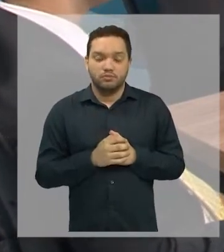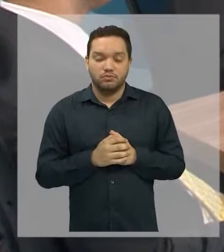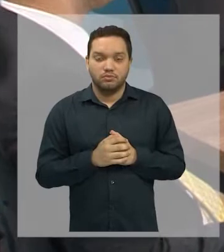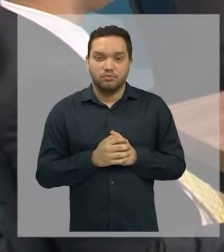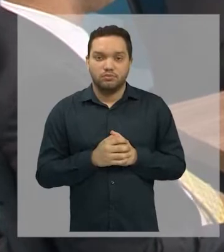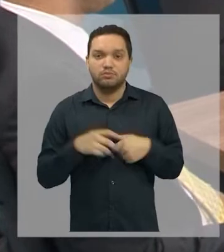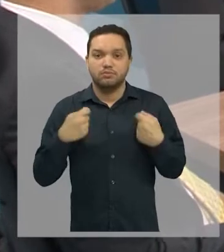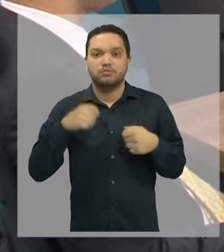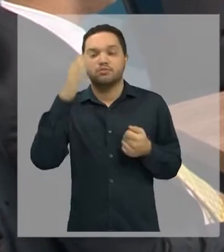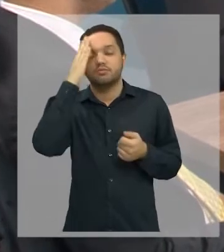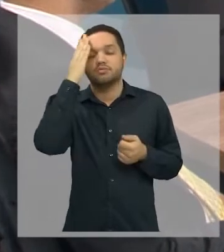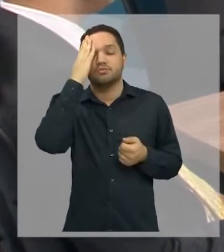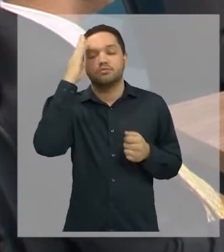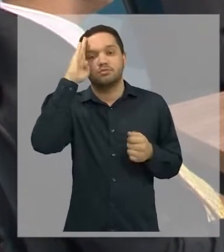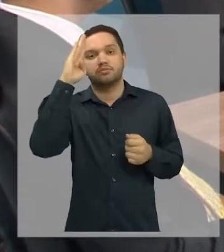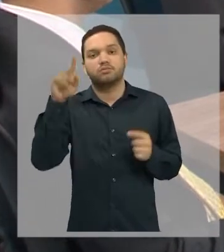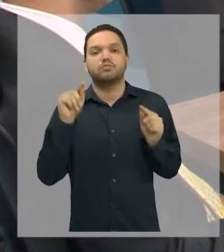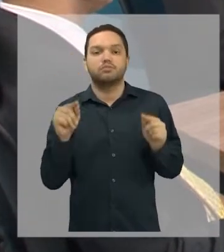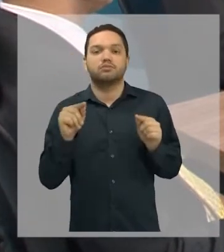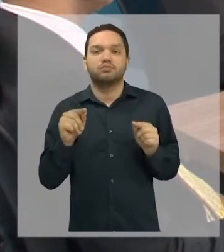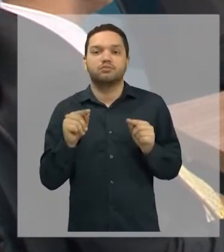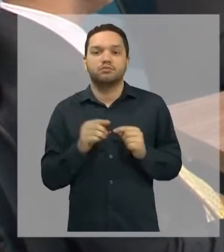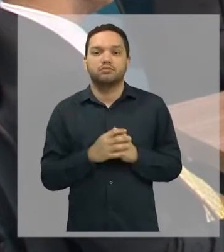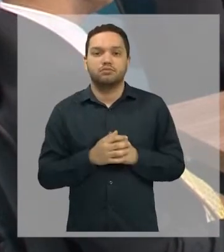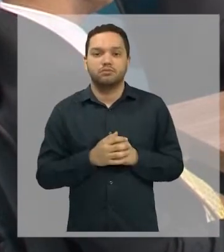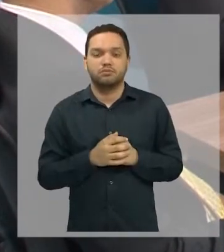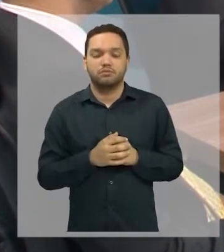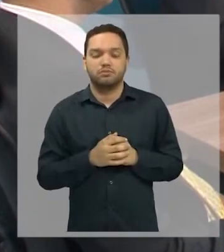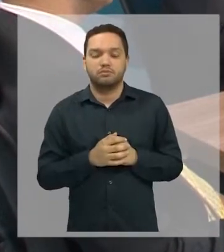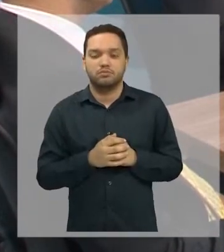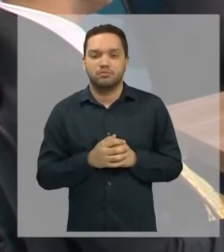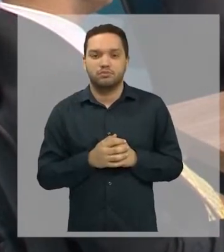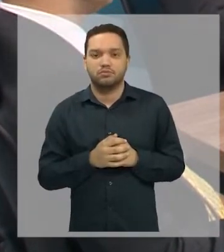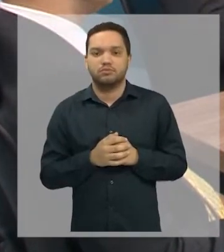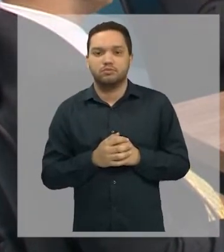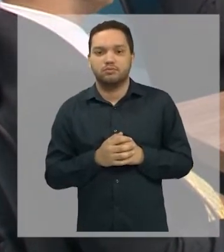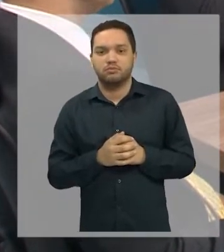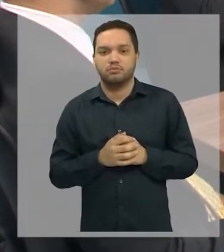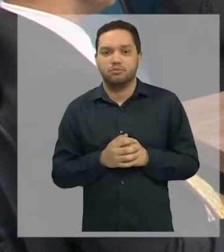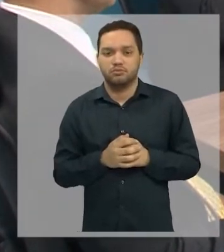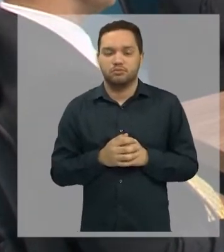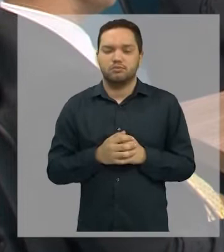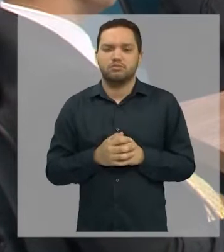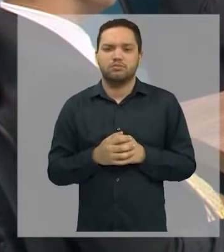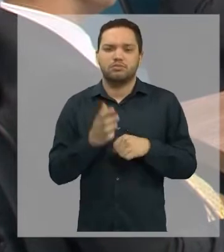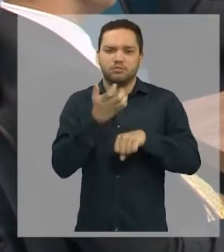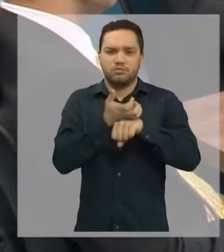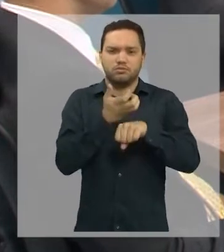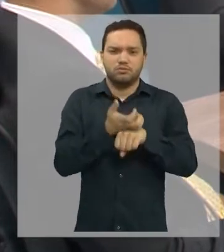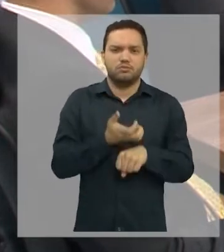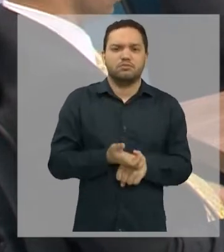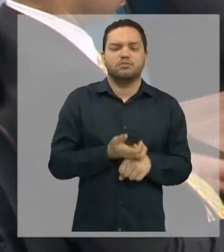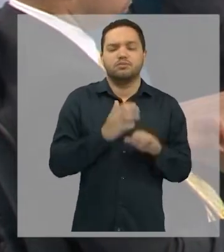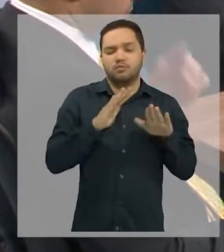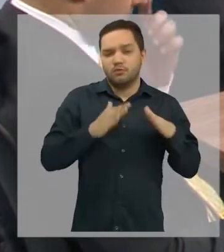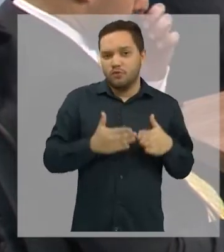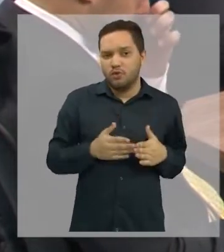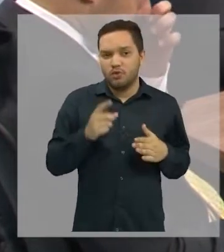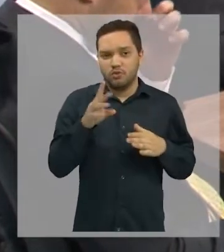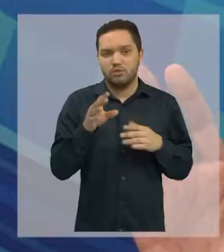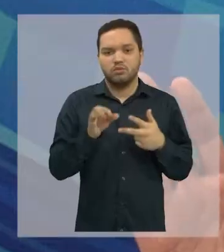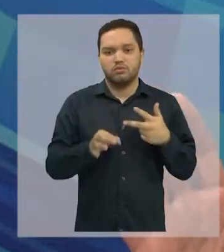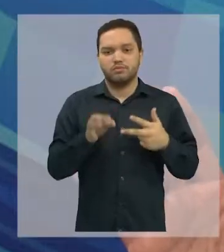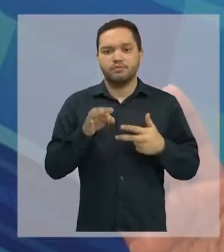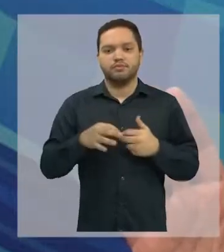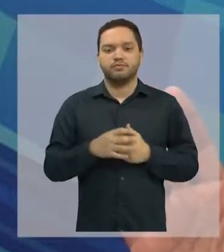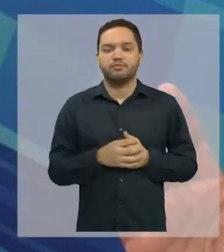saber, principalmente, as disciplinas propedêuticas. Ele precisa saber hermenêutica, ele precisa saber a teoria geral do direito, e a gente não se desatualiza